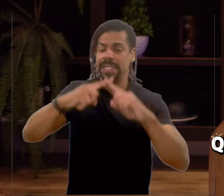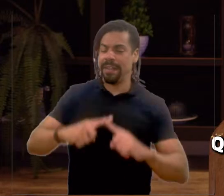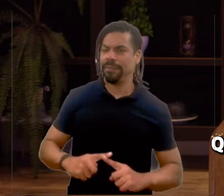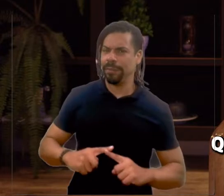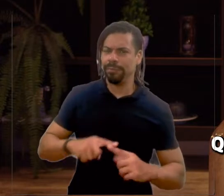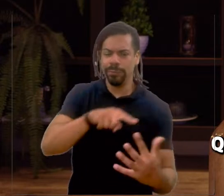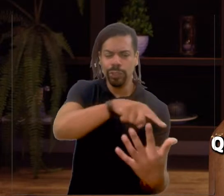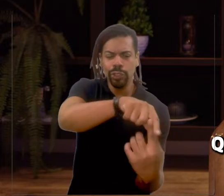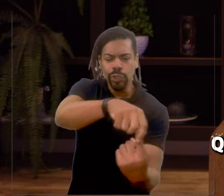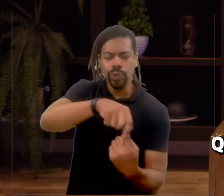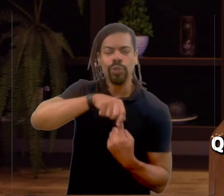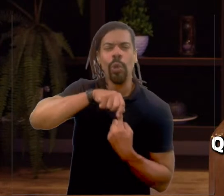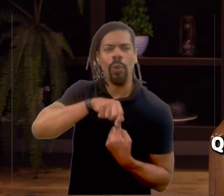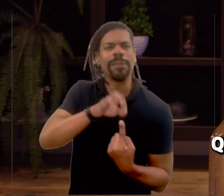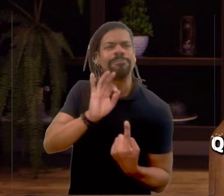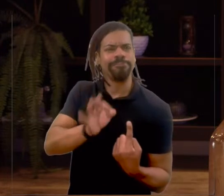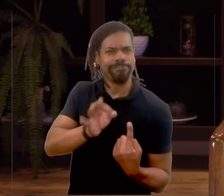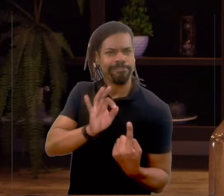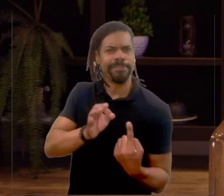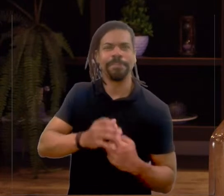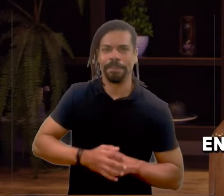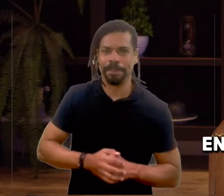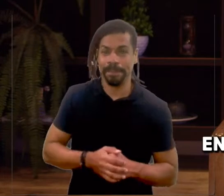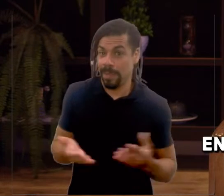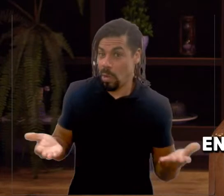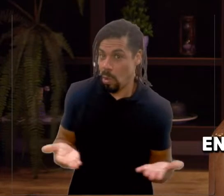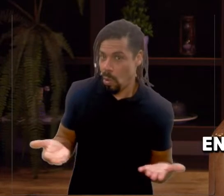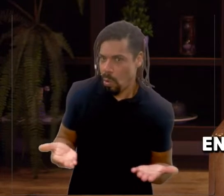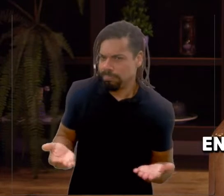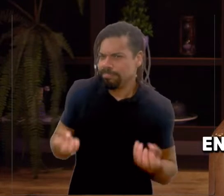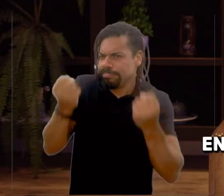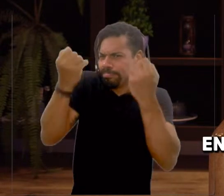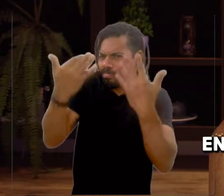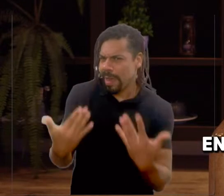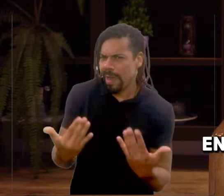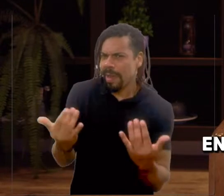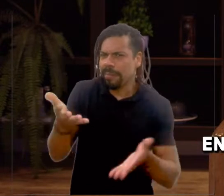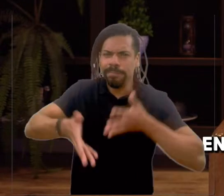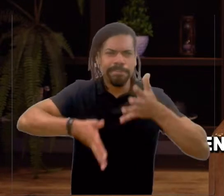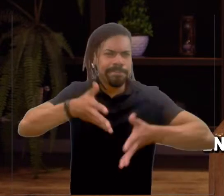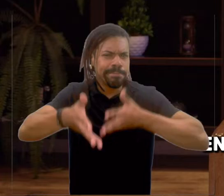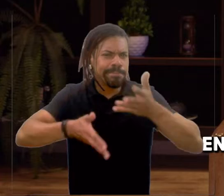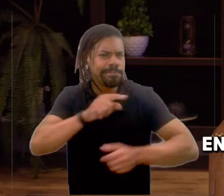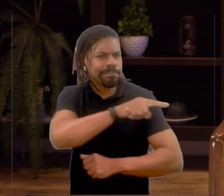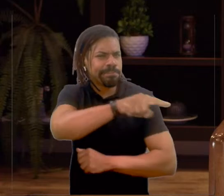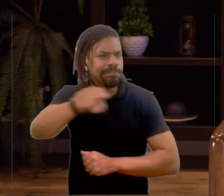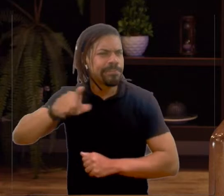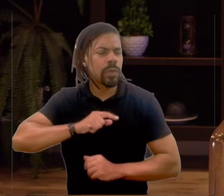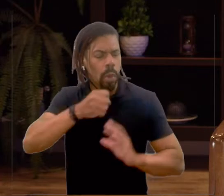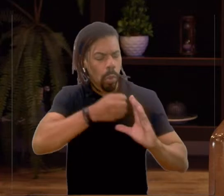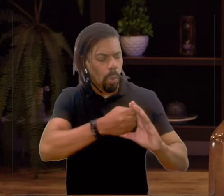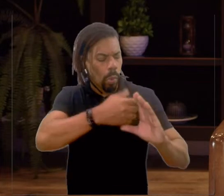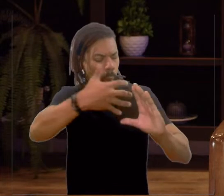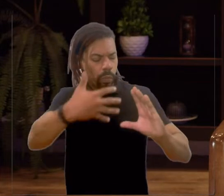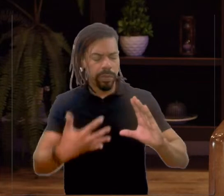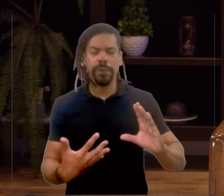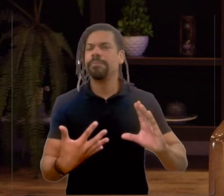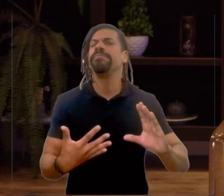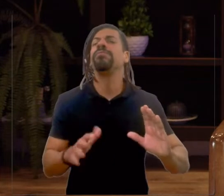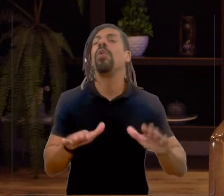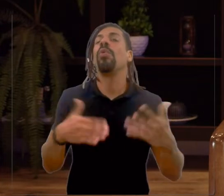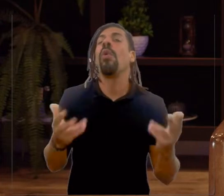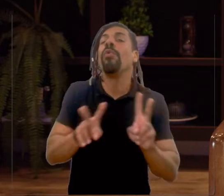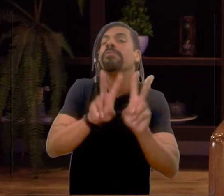o grande desafio intelectual de investir Então hoje eu quero falar com você em cima de algumas coisas que a gente já trouxe nos últimos